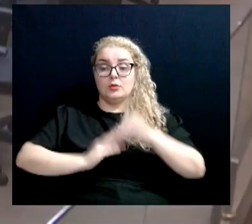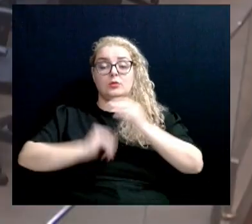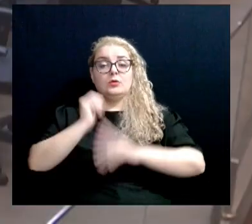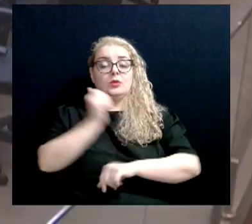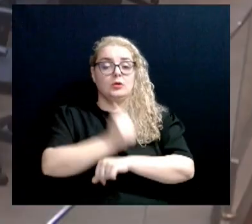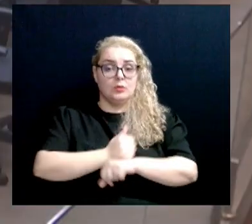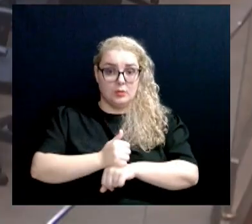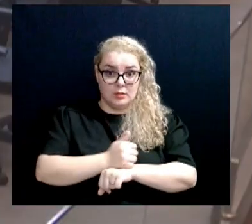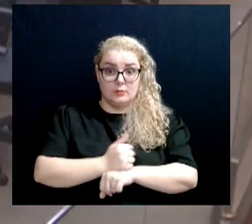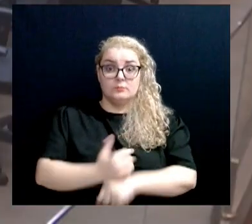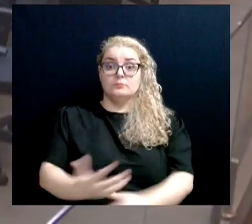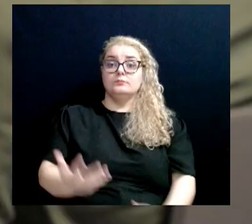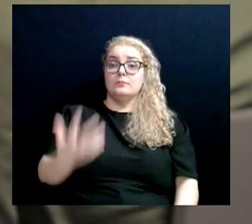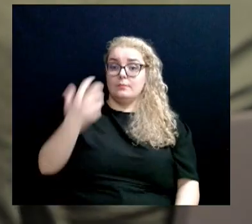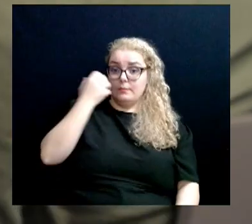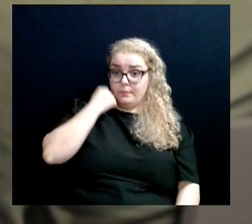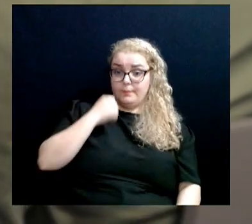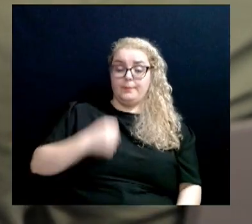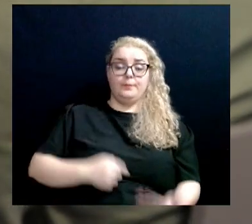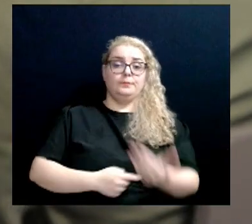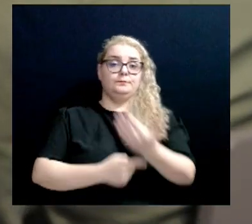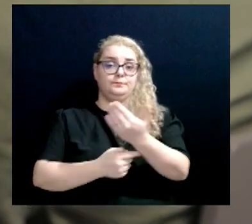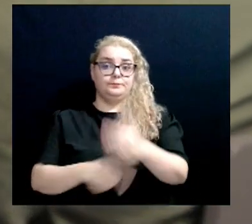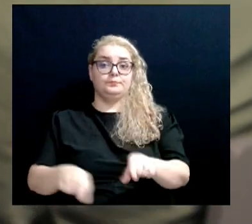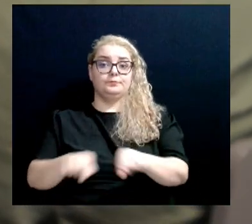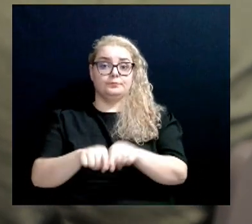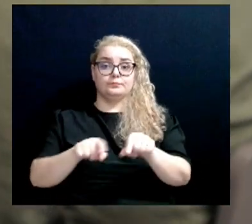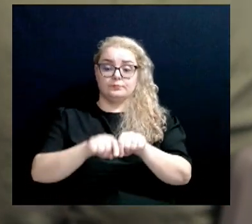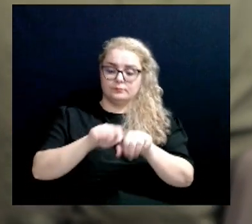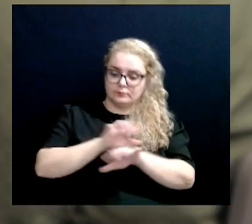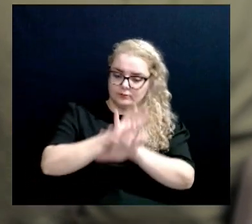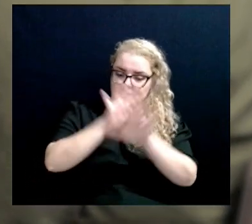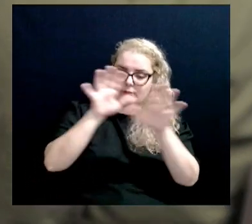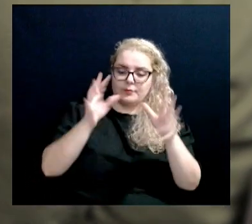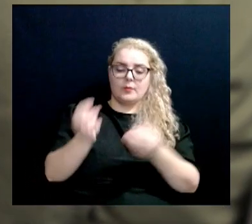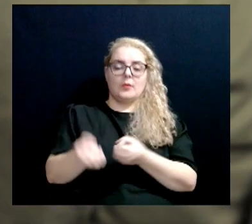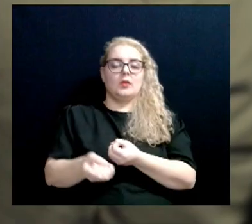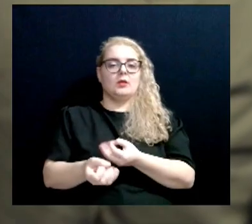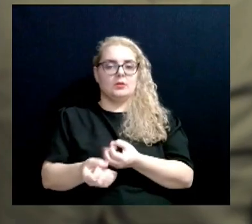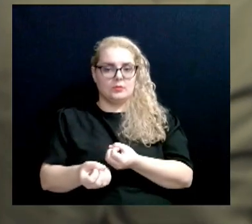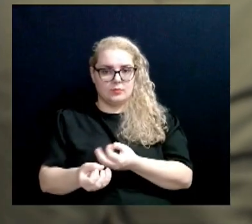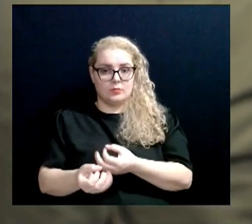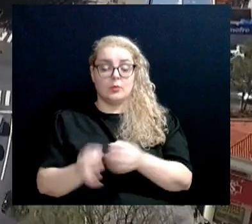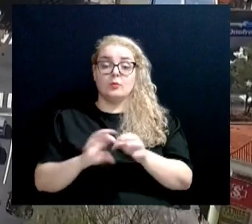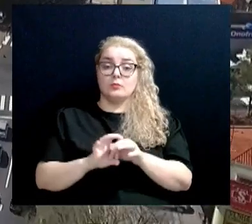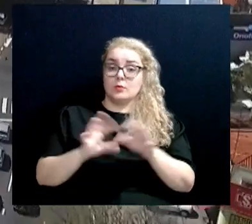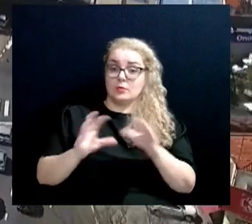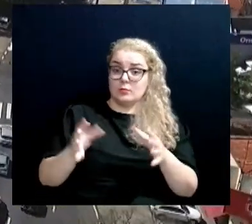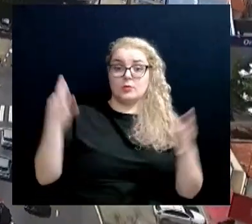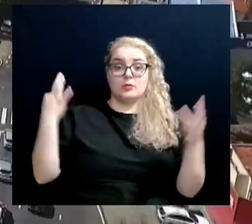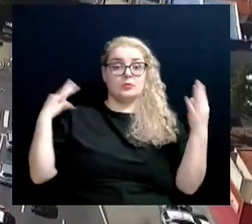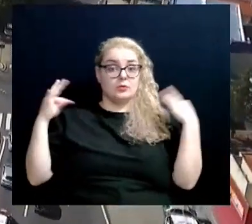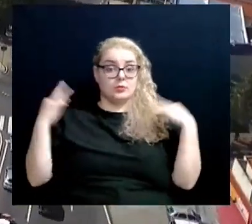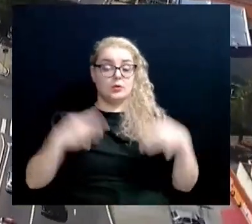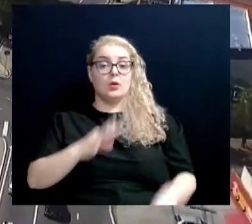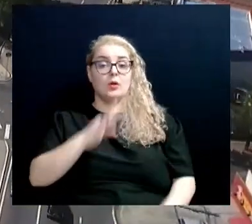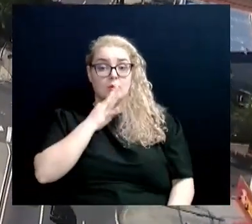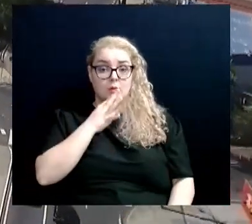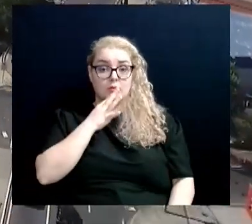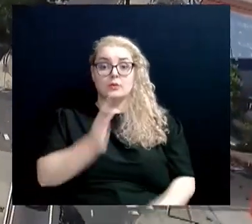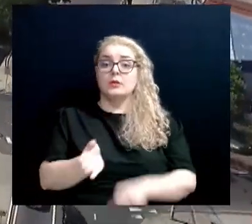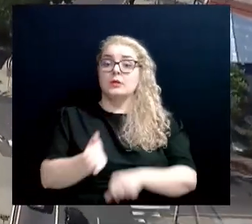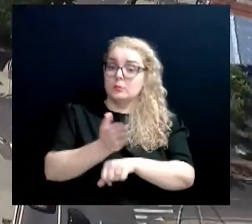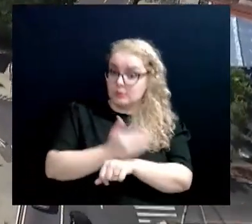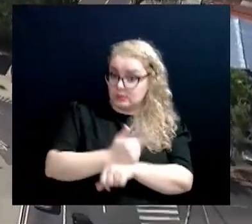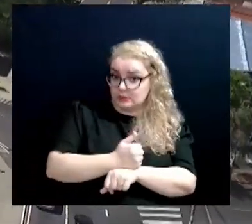a adoção de tecnologias e a transparência das informações, permitindo que os turistas conheçam previamente